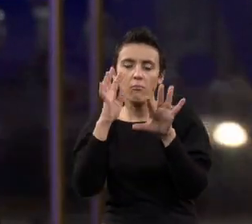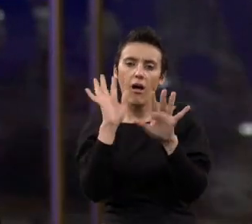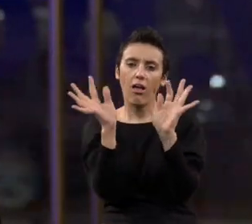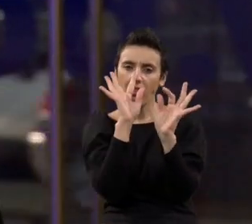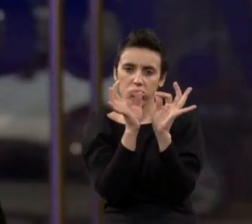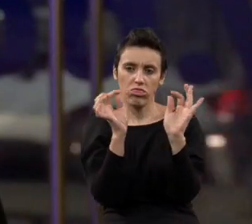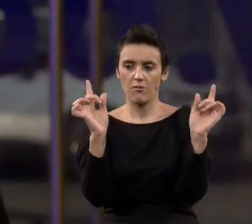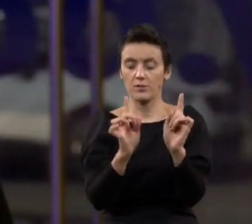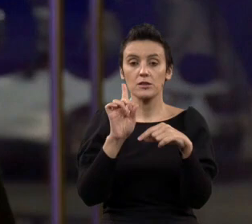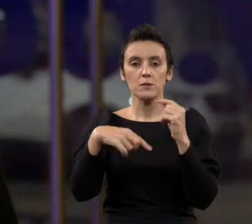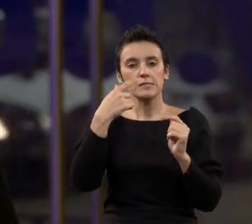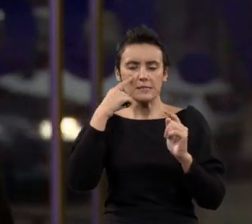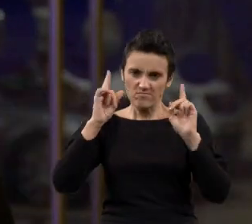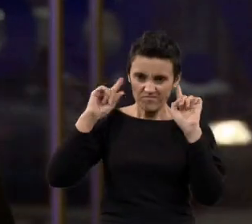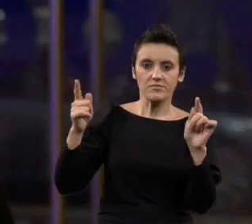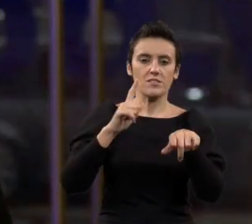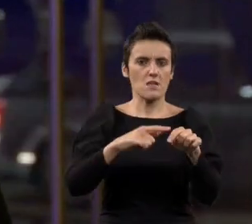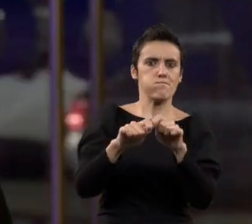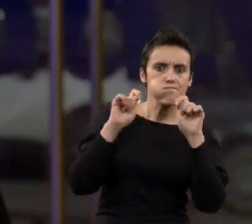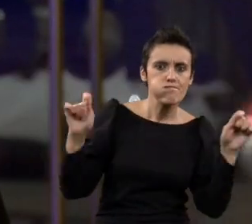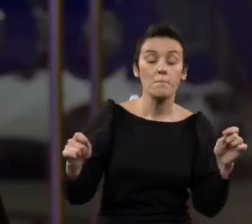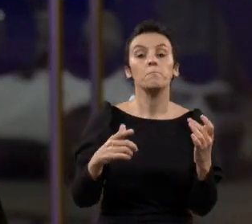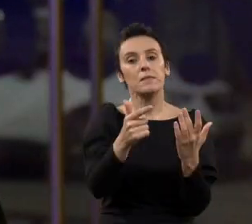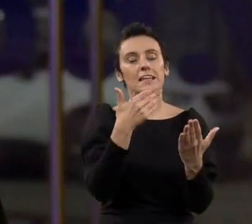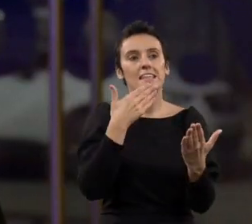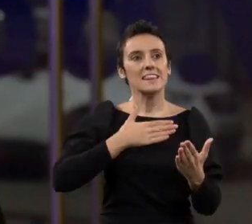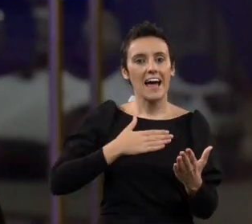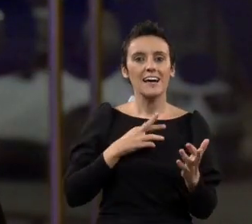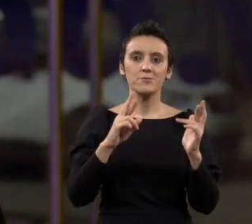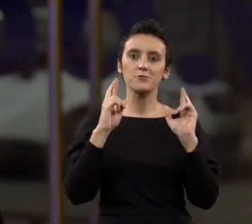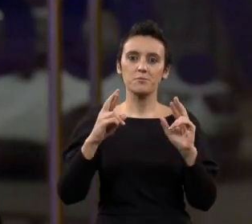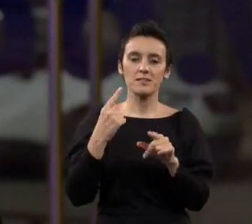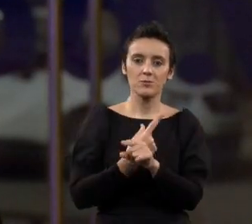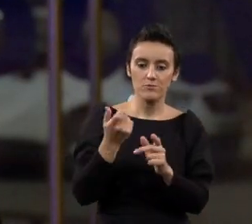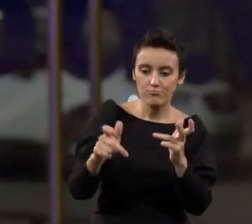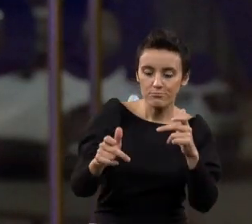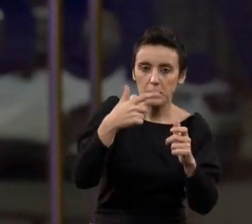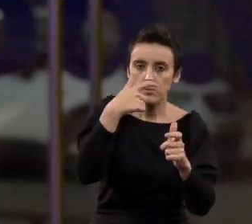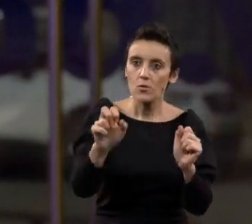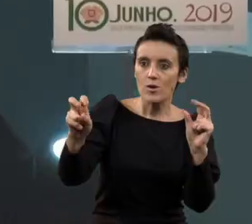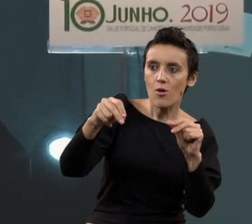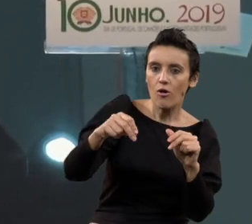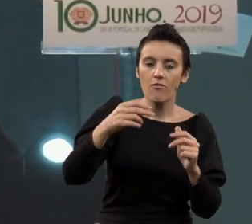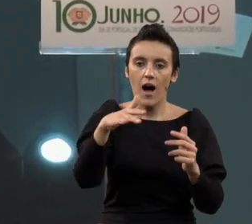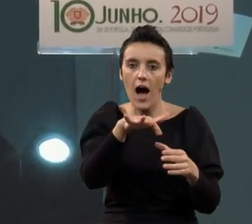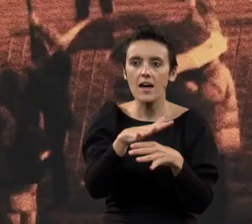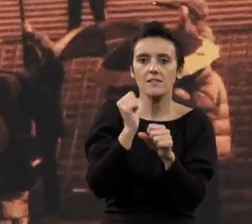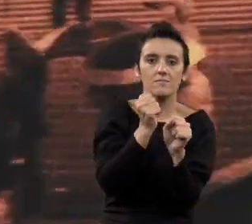um filme que nos traz esperança para o que vem aí de novas pessoas a fazer filmes, e isso é muito bonito.